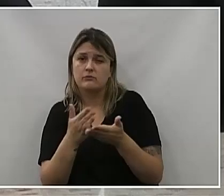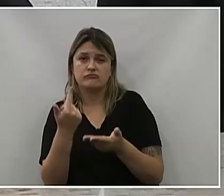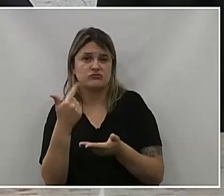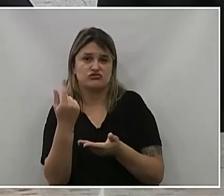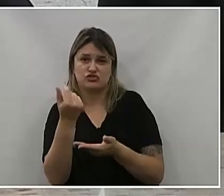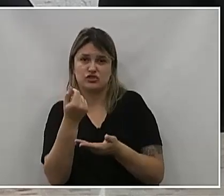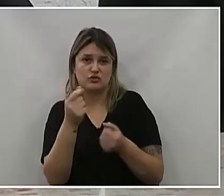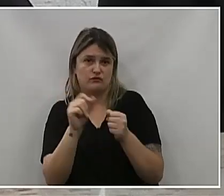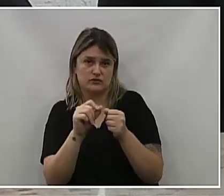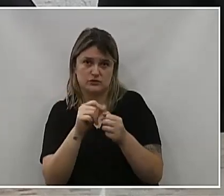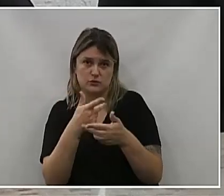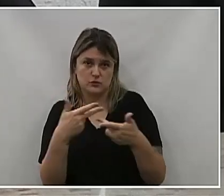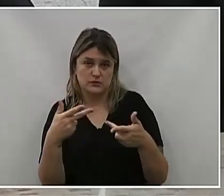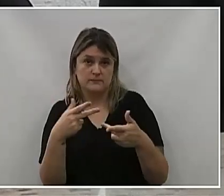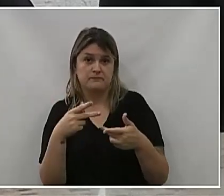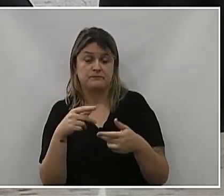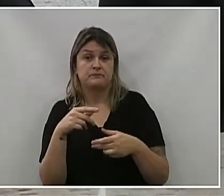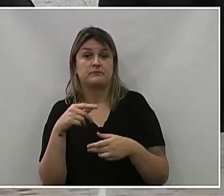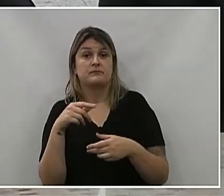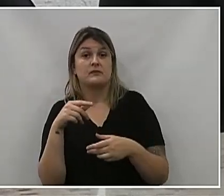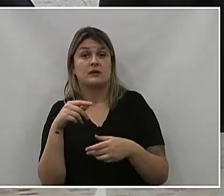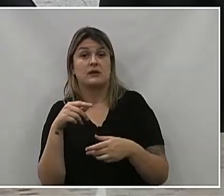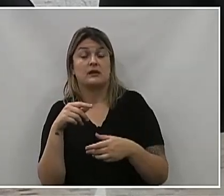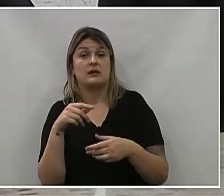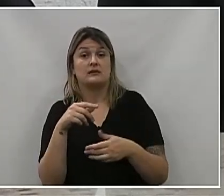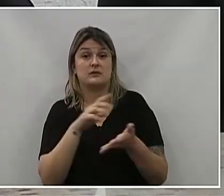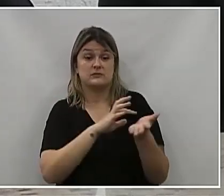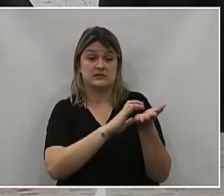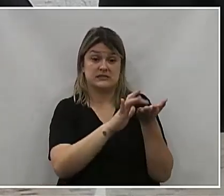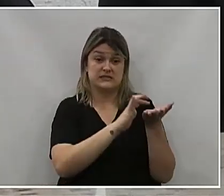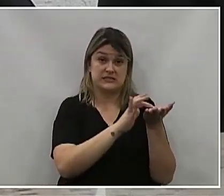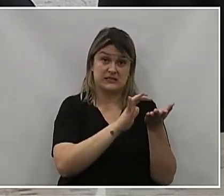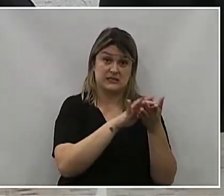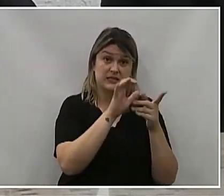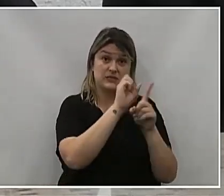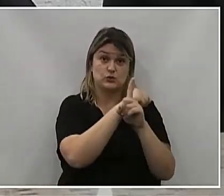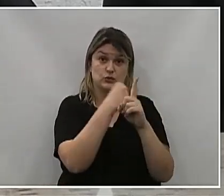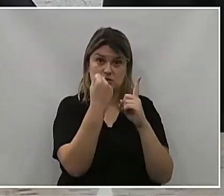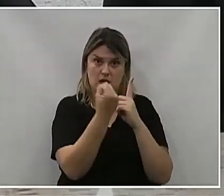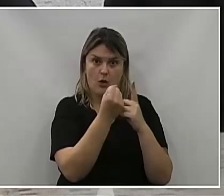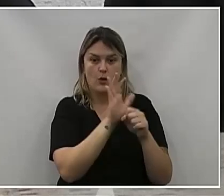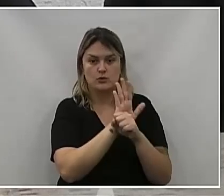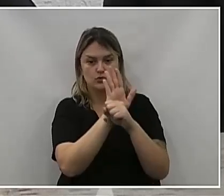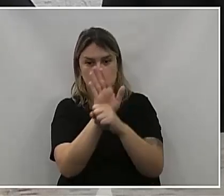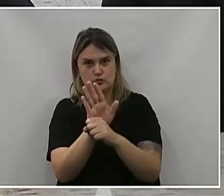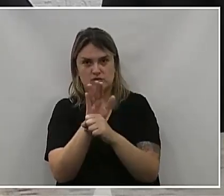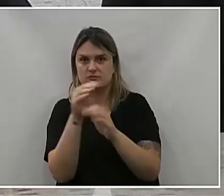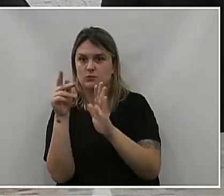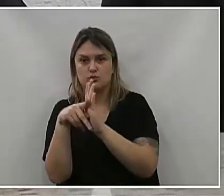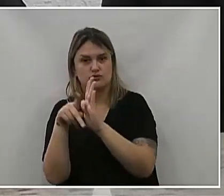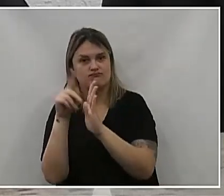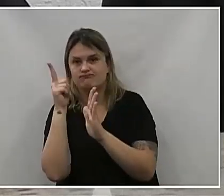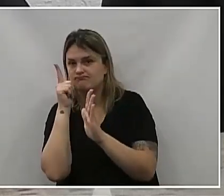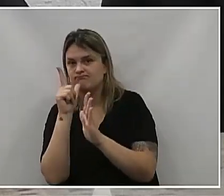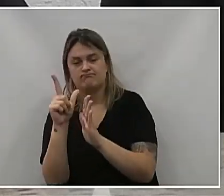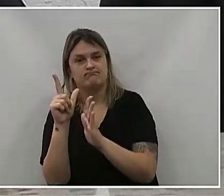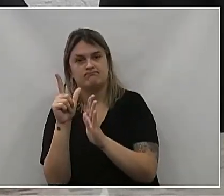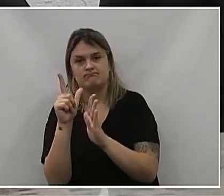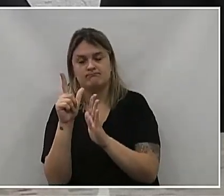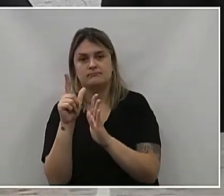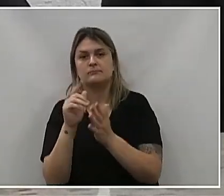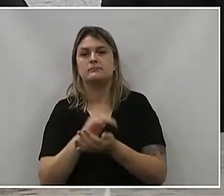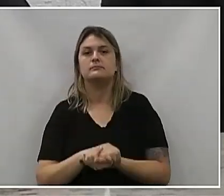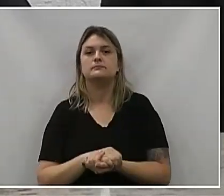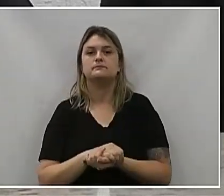social, trabalho este que tem que partir pela Secretaria Municipal de Assistência Social, senão o projeto não vai ser contemplado.